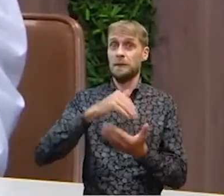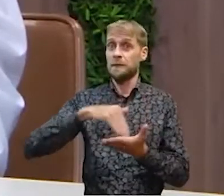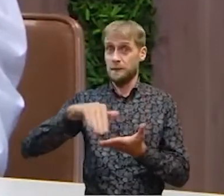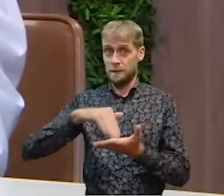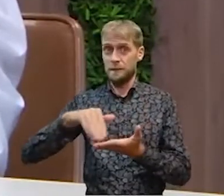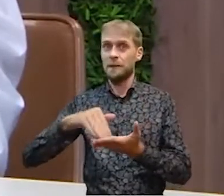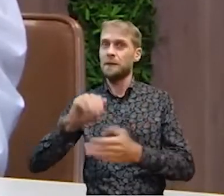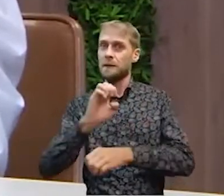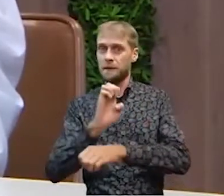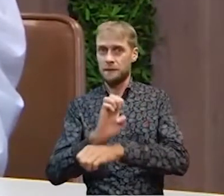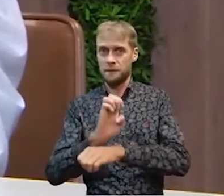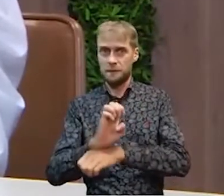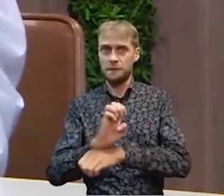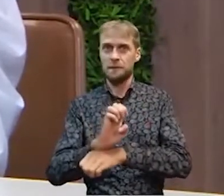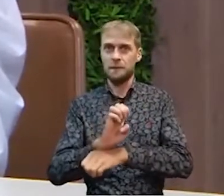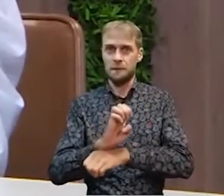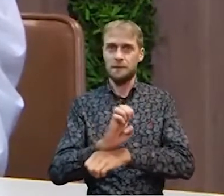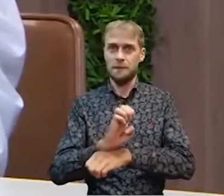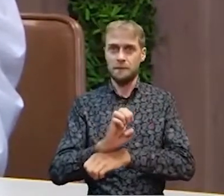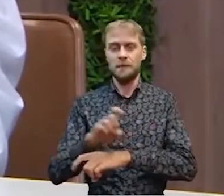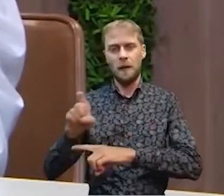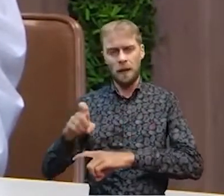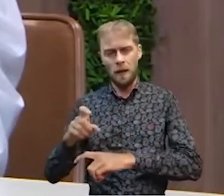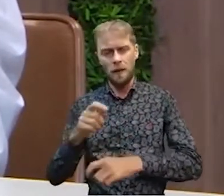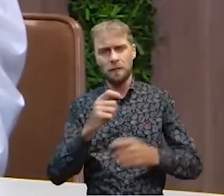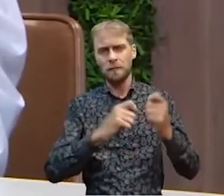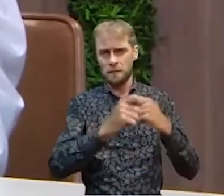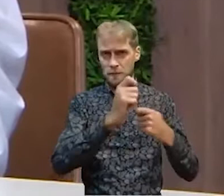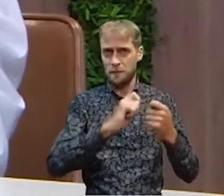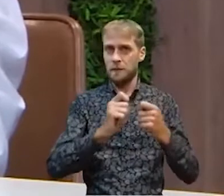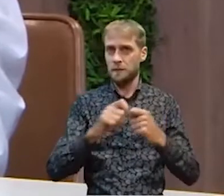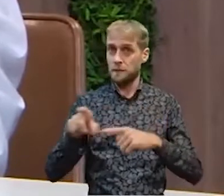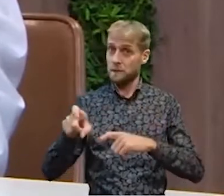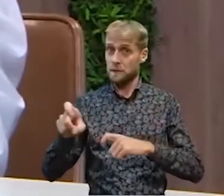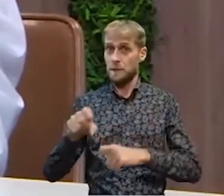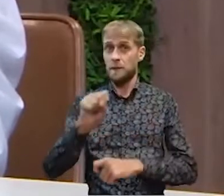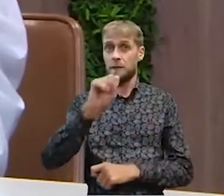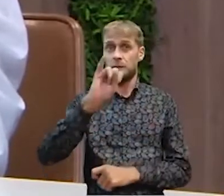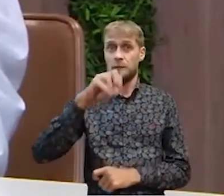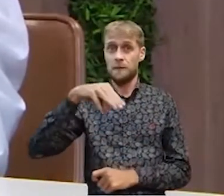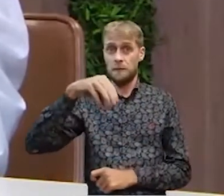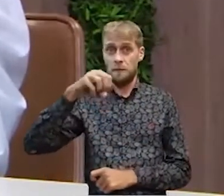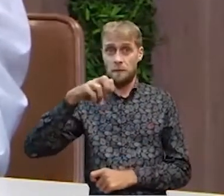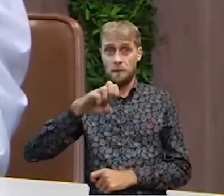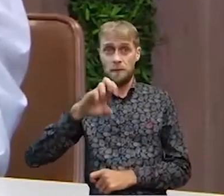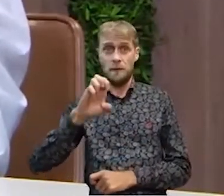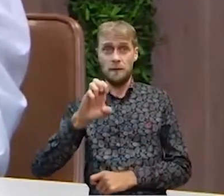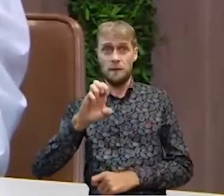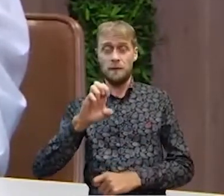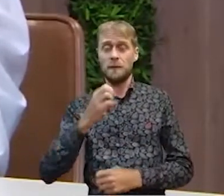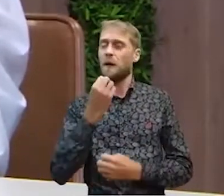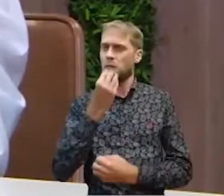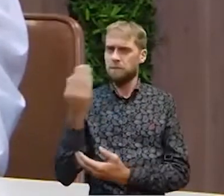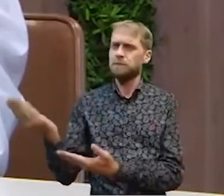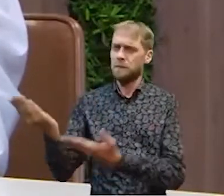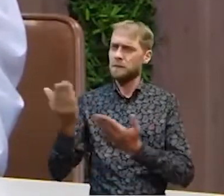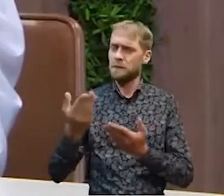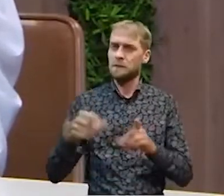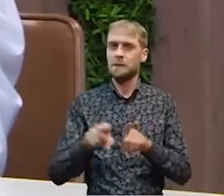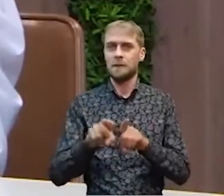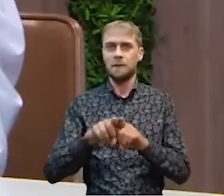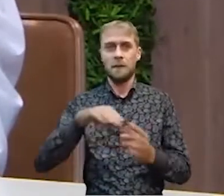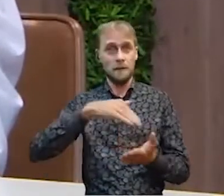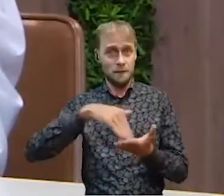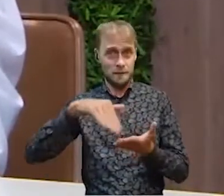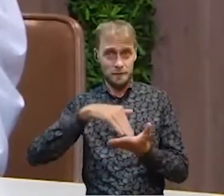secretária de Estado do Agronegócio e Empreendedorismo Rural, que é Simone Pereira. Bem-vindos. E também temos o